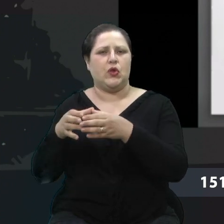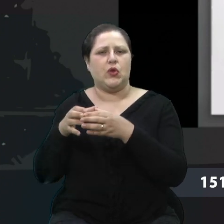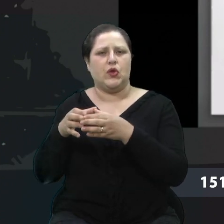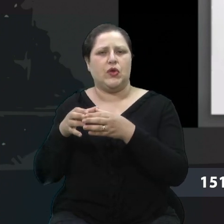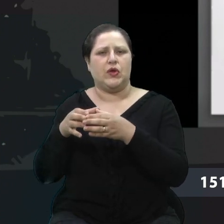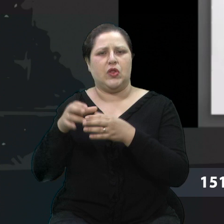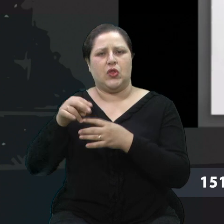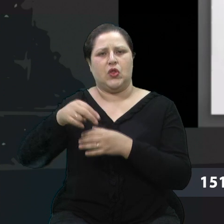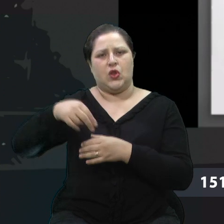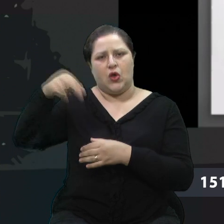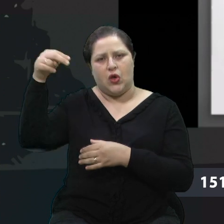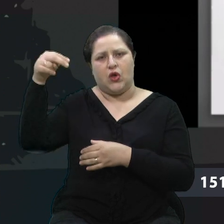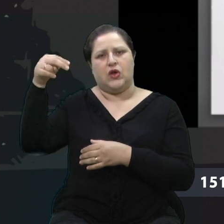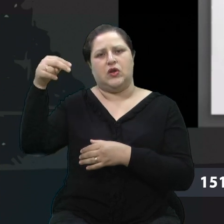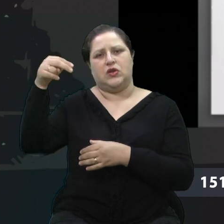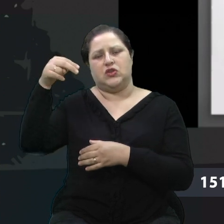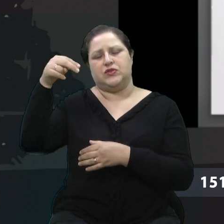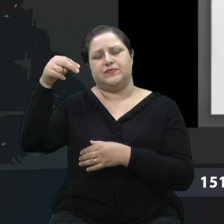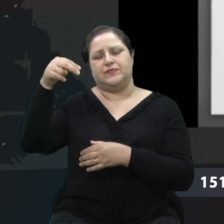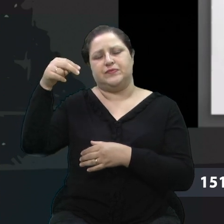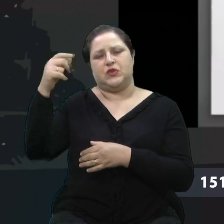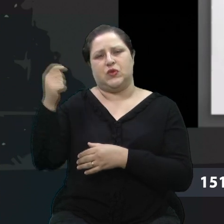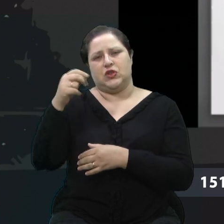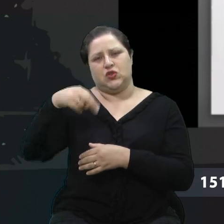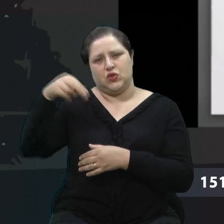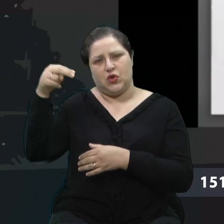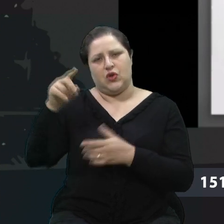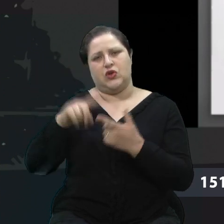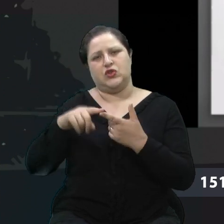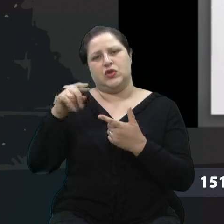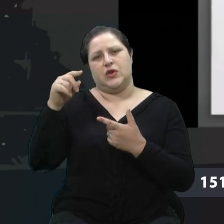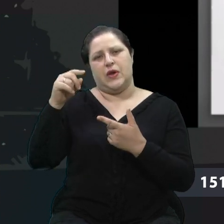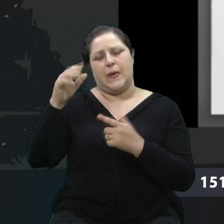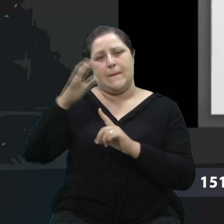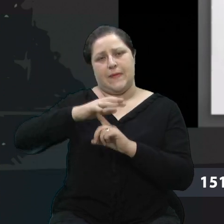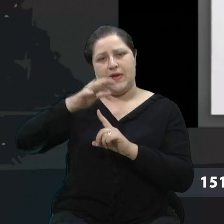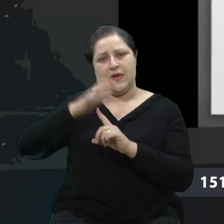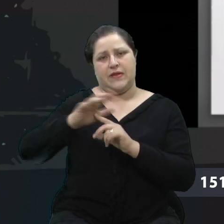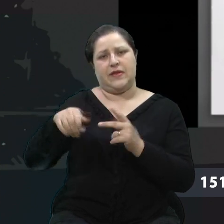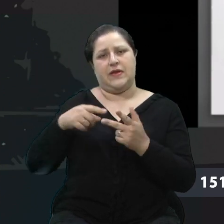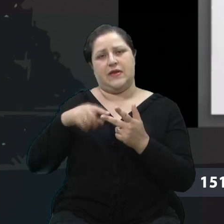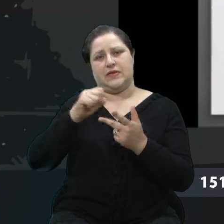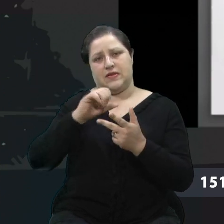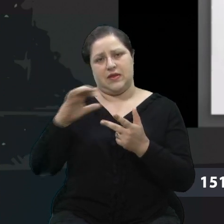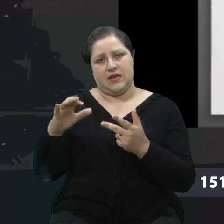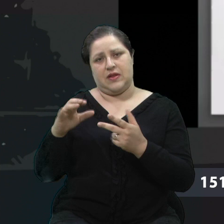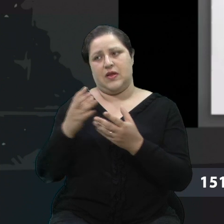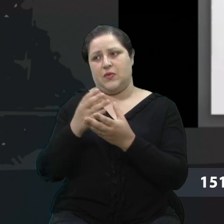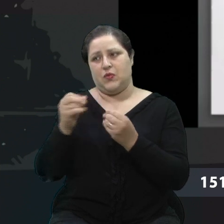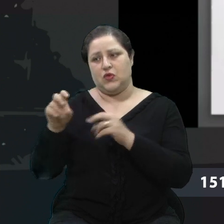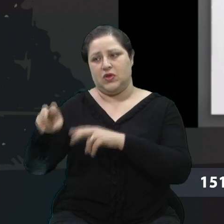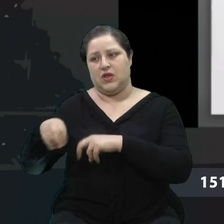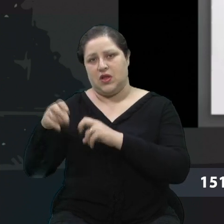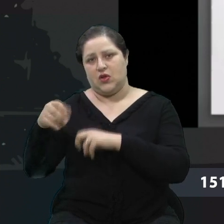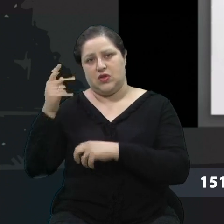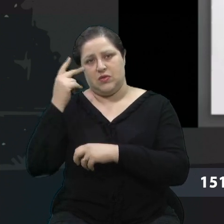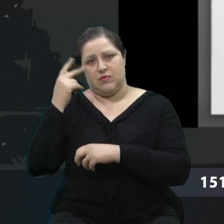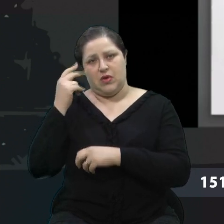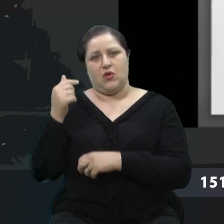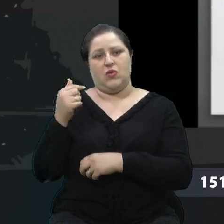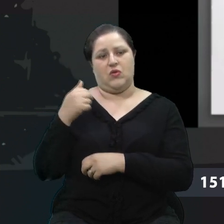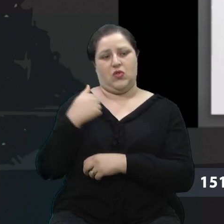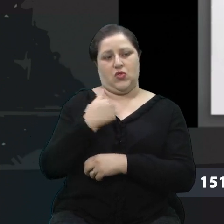Norte, do Paraná, de Santa Catarina, muitos do interior de São Paulo, nós que éramos do Rio Grande do Sul. Enfim,